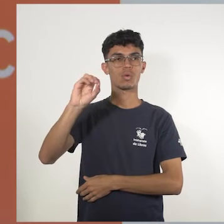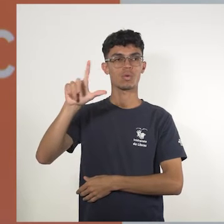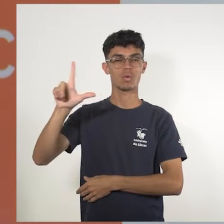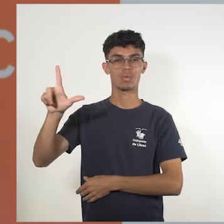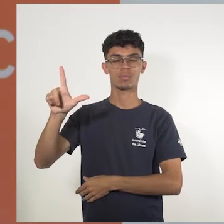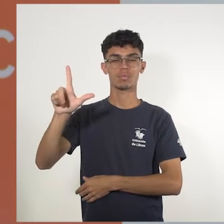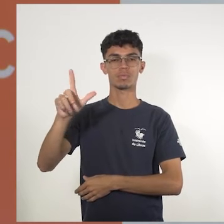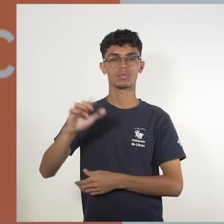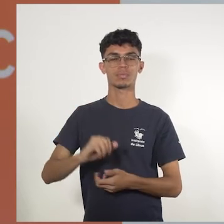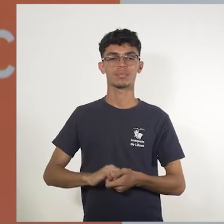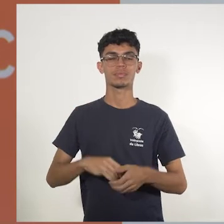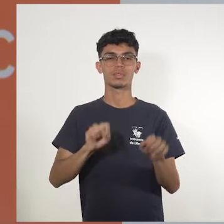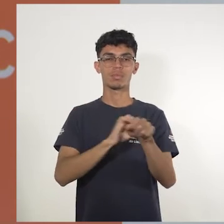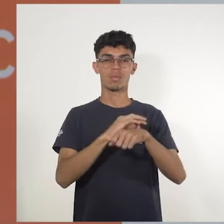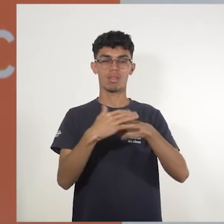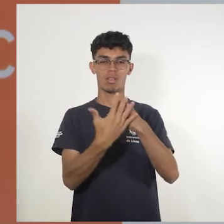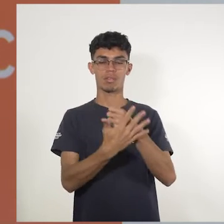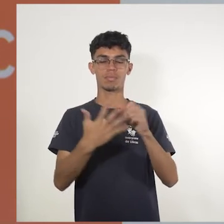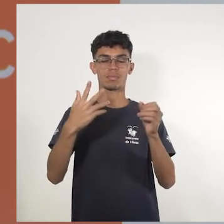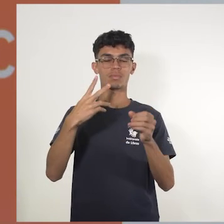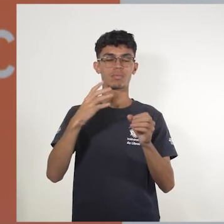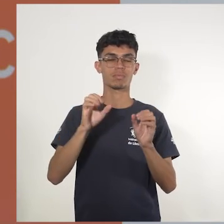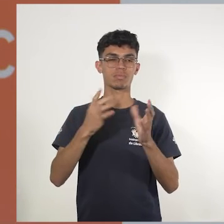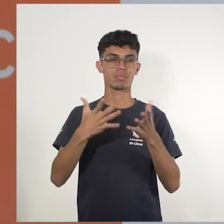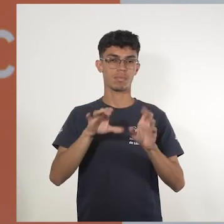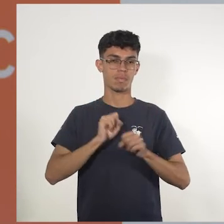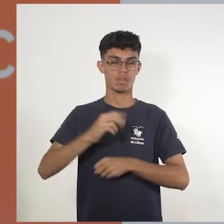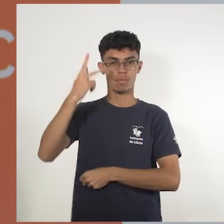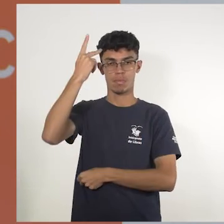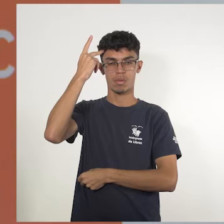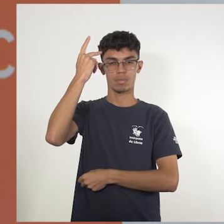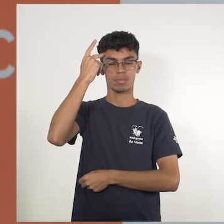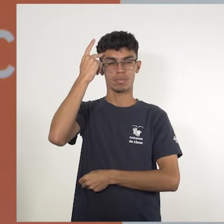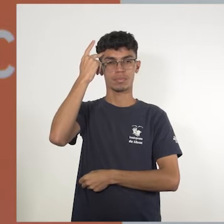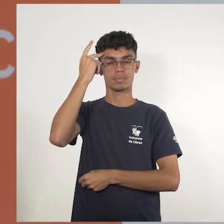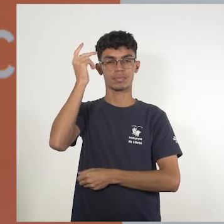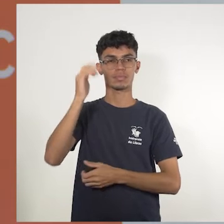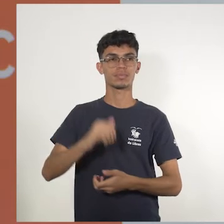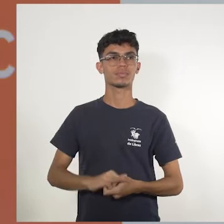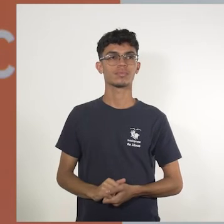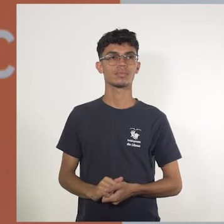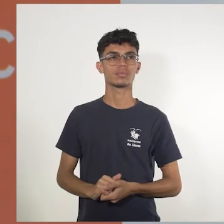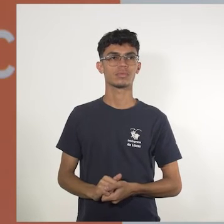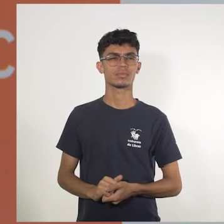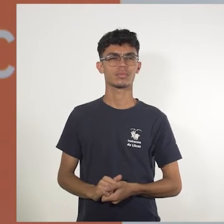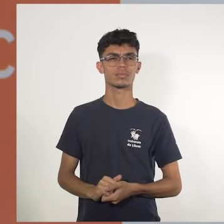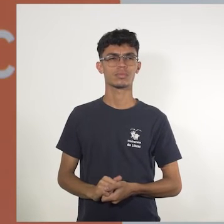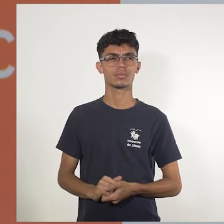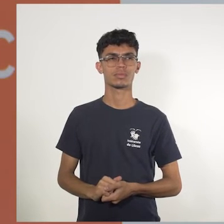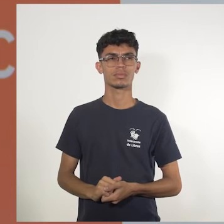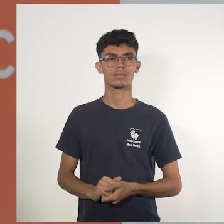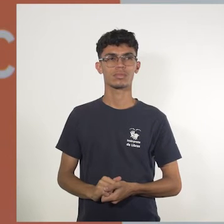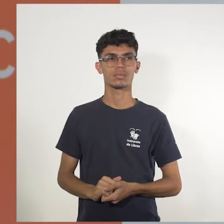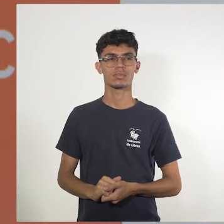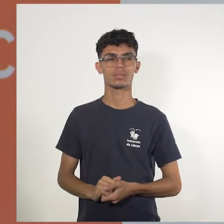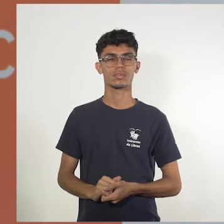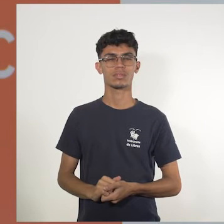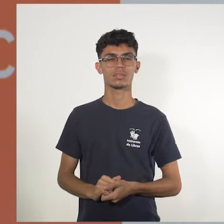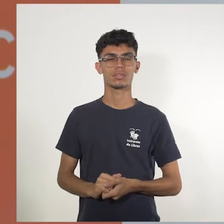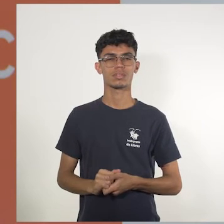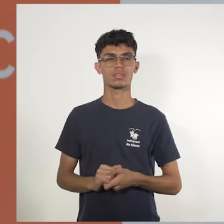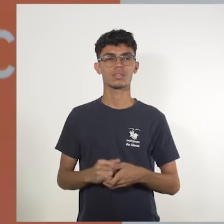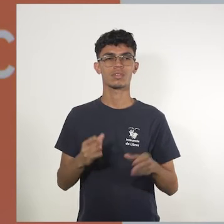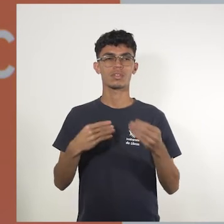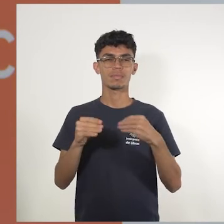Coronavírus em São Paulo, pasta do governo estadual, não aconselha ampliar ainda mais a flexibilização no estado.